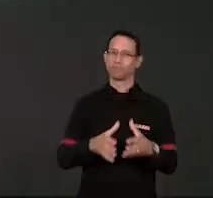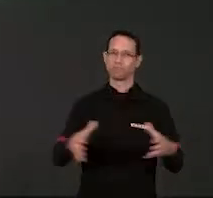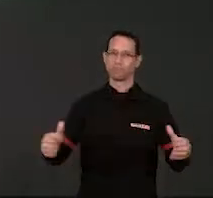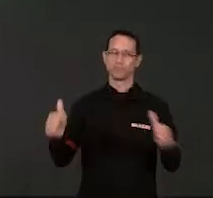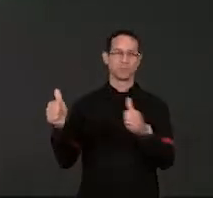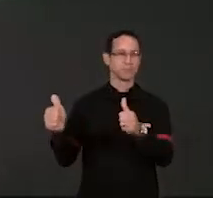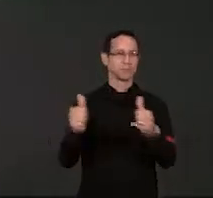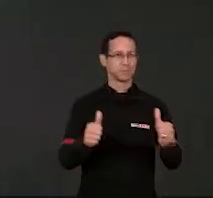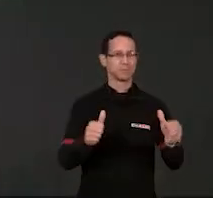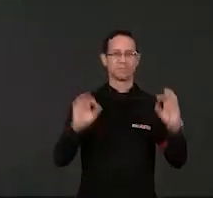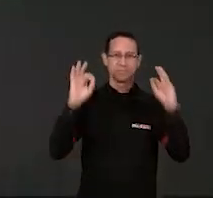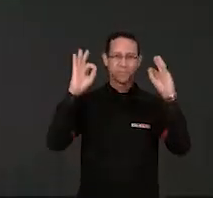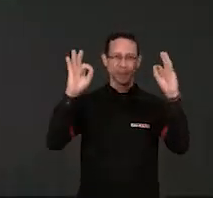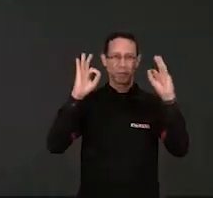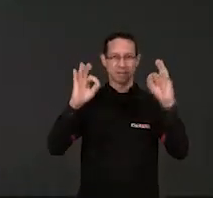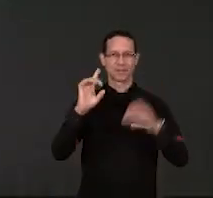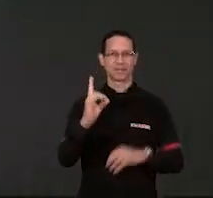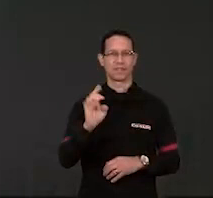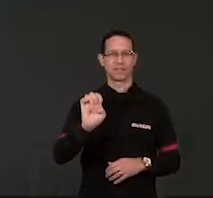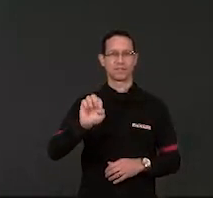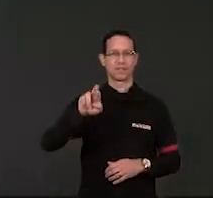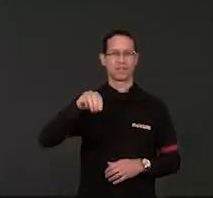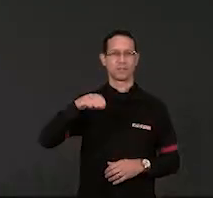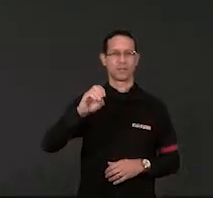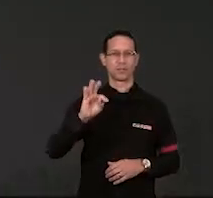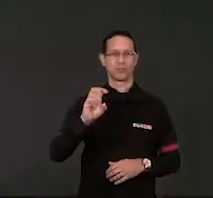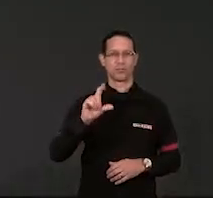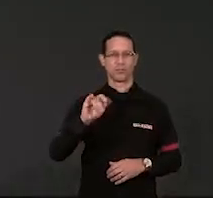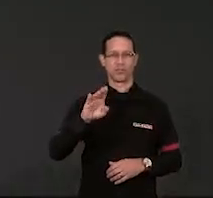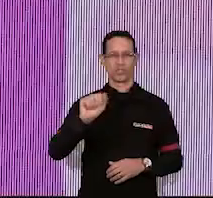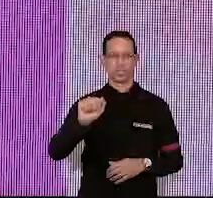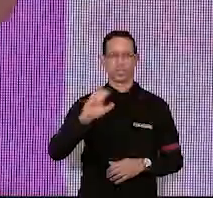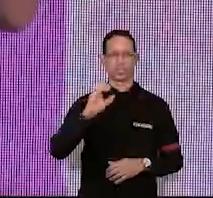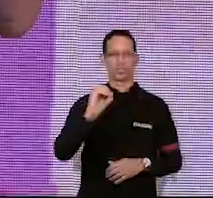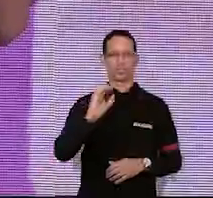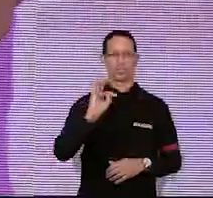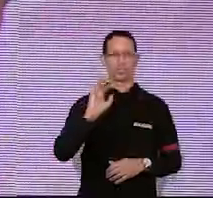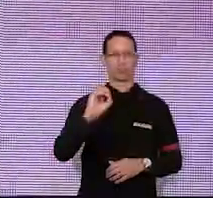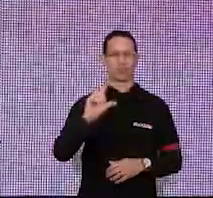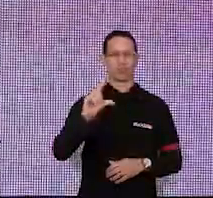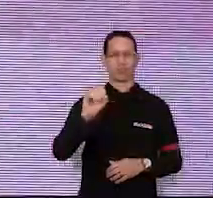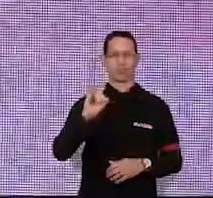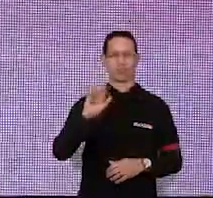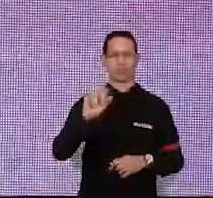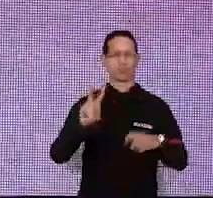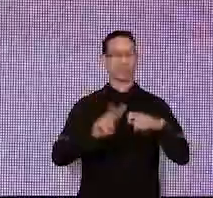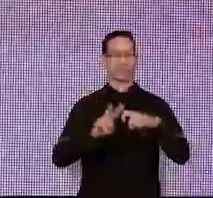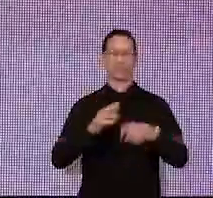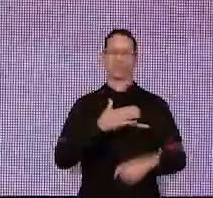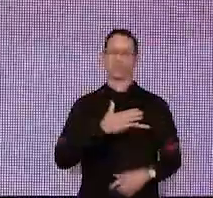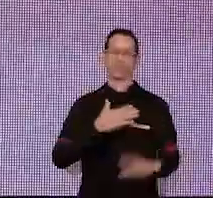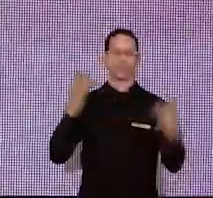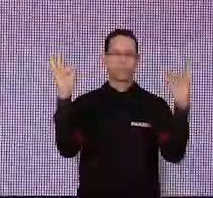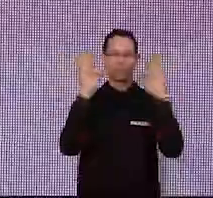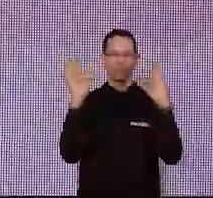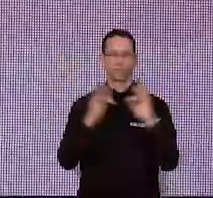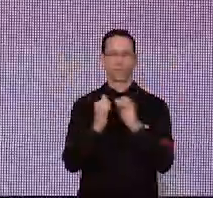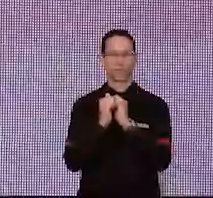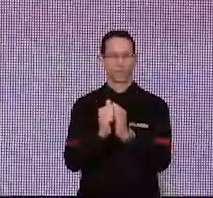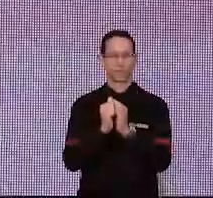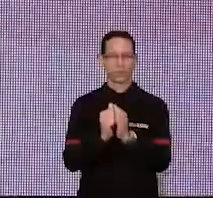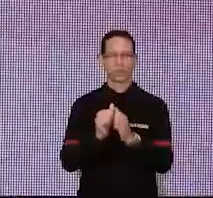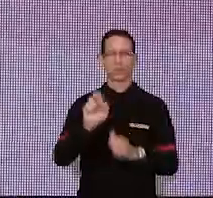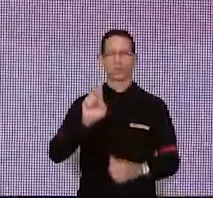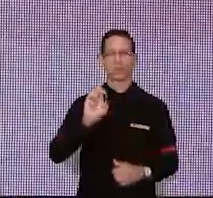né, dentro da dermatologia e da otologia veterinária. Muito honrada e muito feliz também de estar aqui junto com o